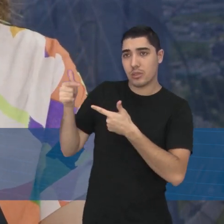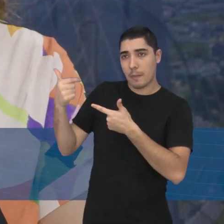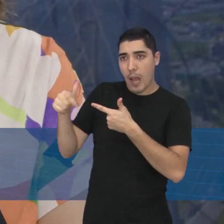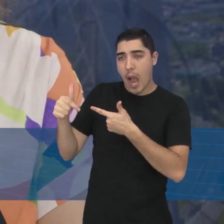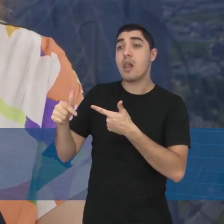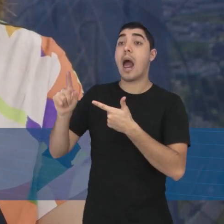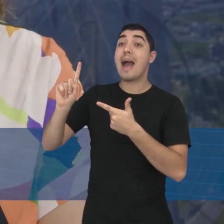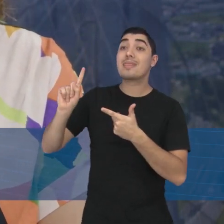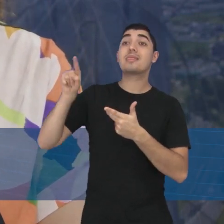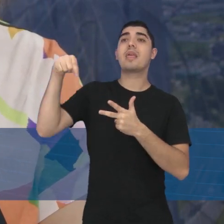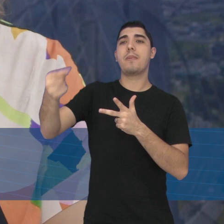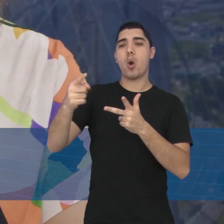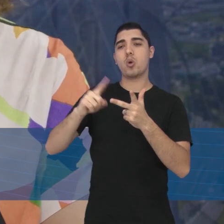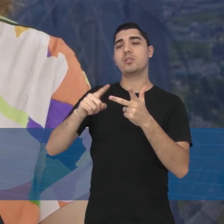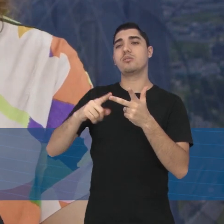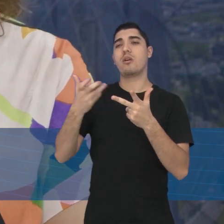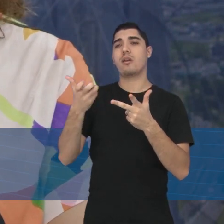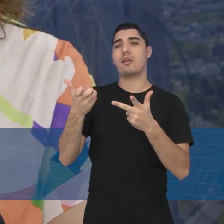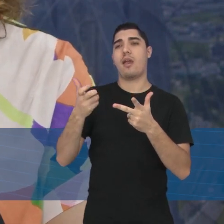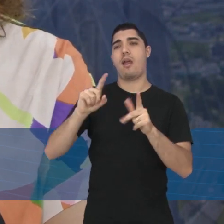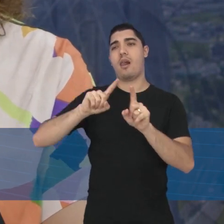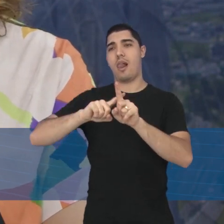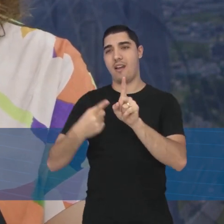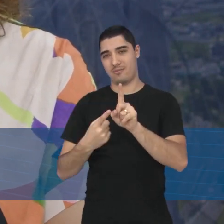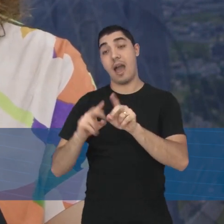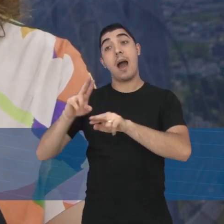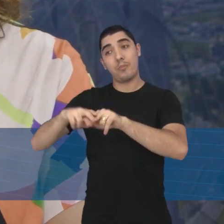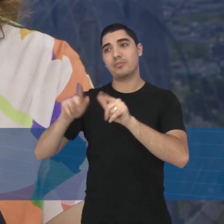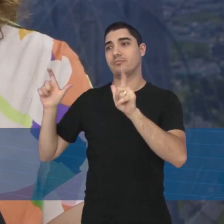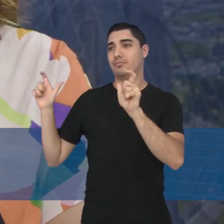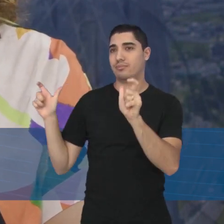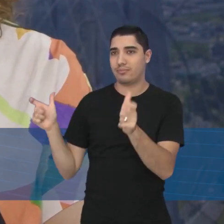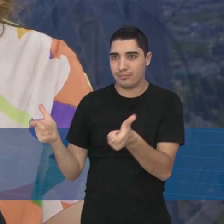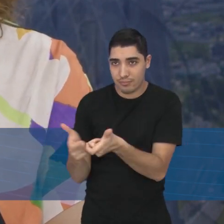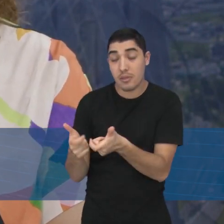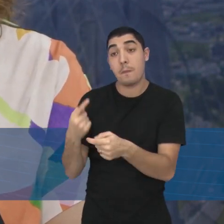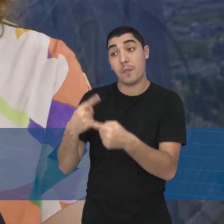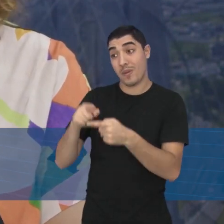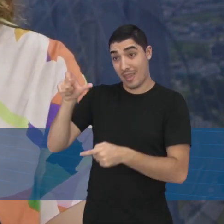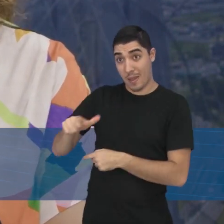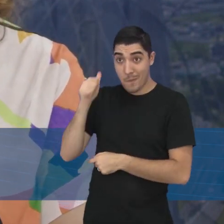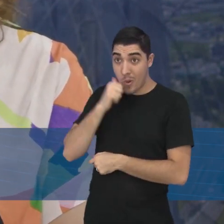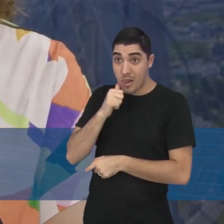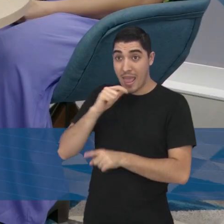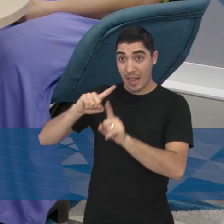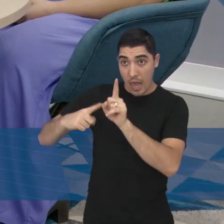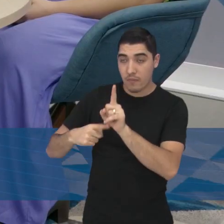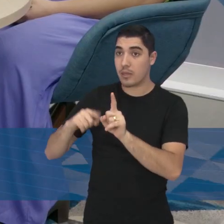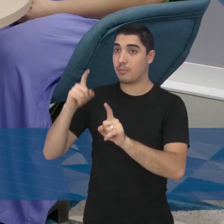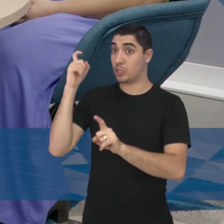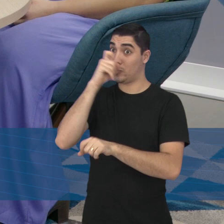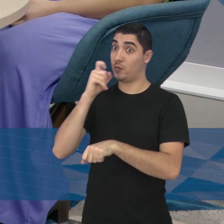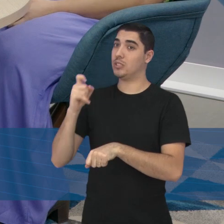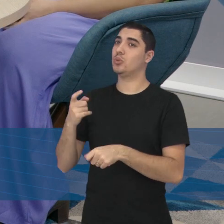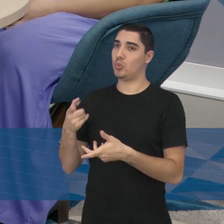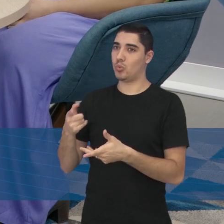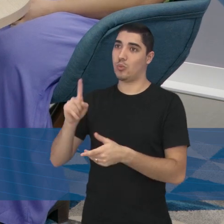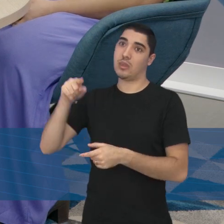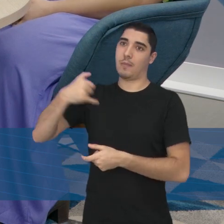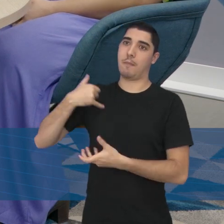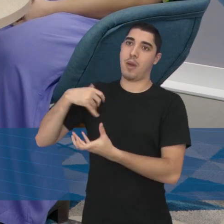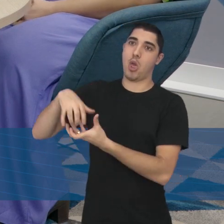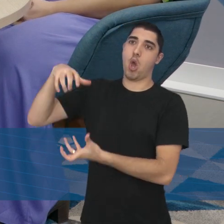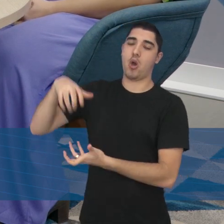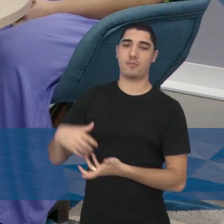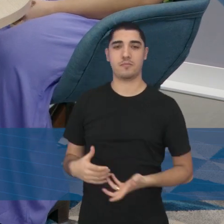profissionalmente. Isso naturalmente vai reduzir a natalidade, porque o tempo reprodutivo daquela mulher vai ficar reduzido. É verdade. Sim. A